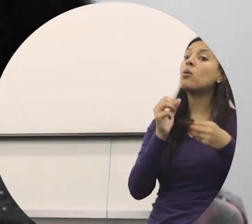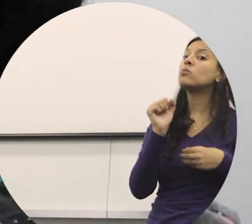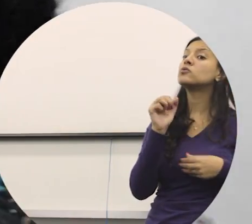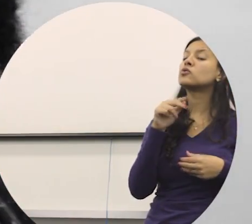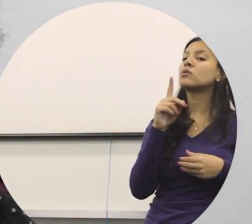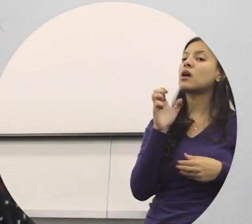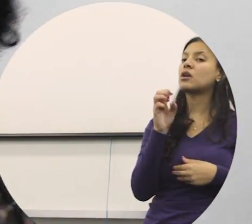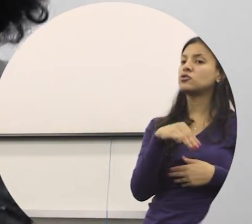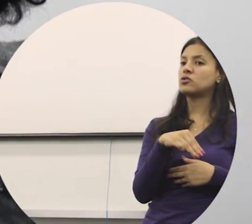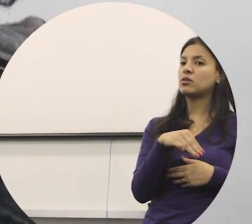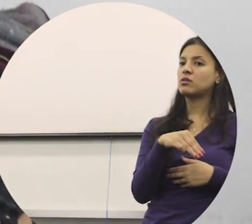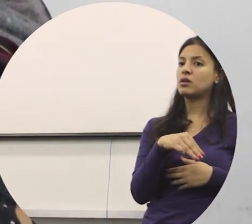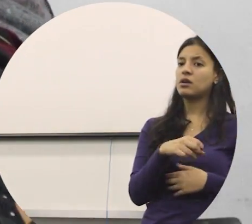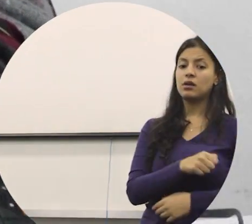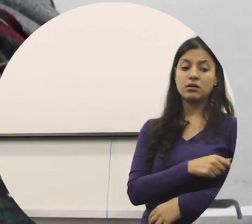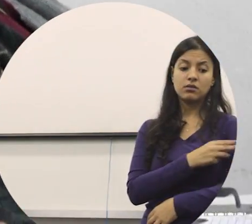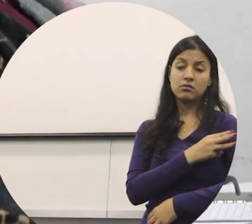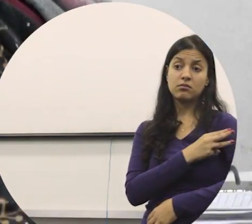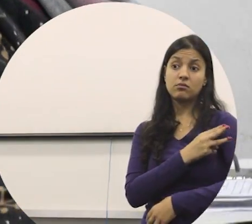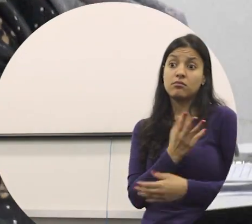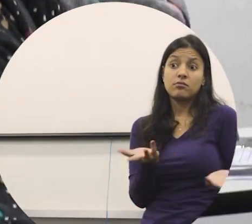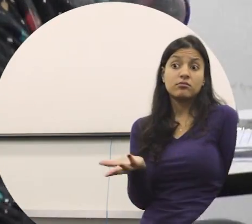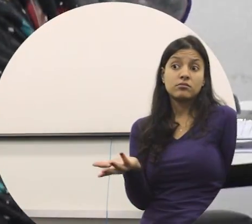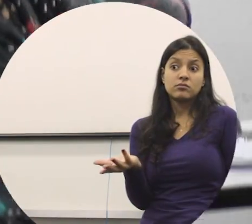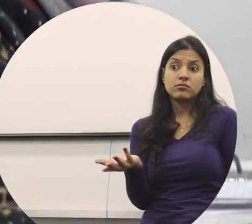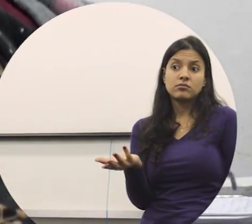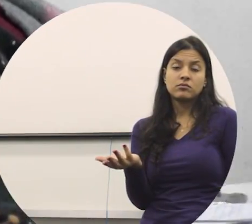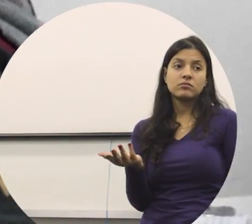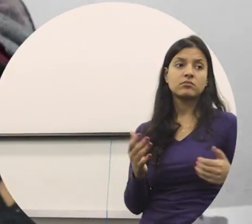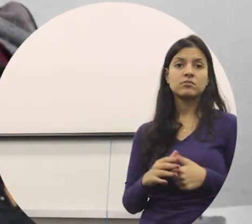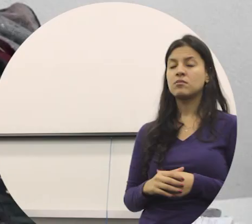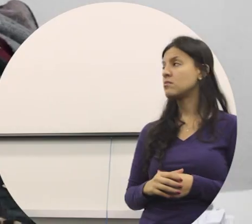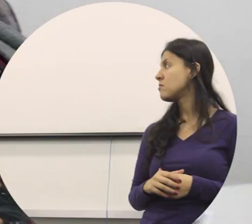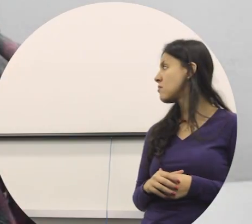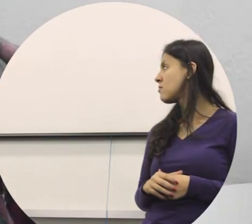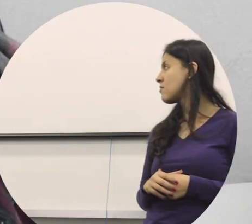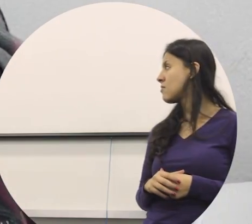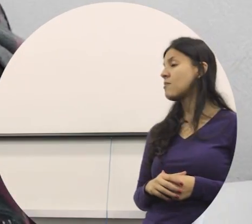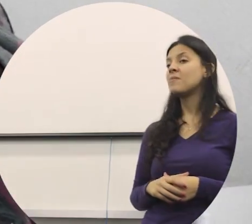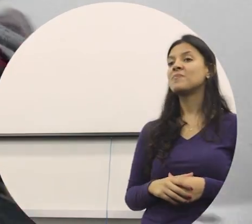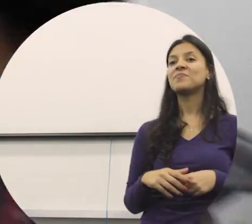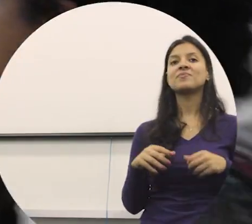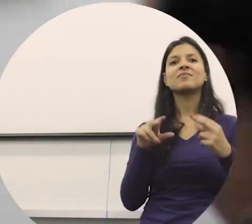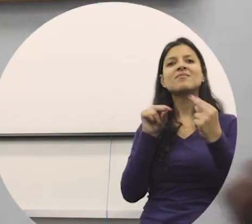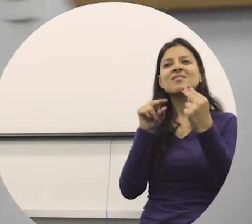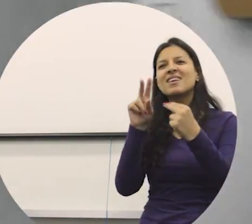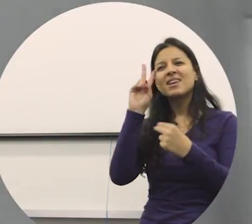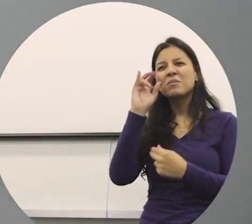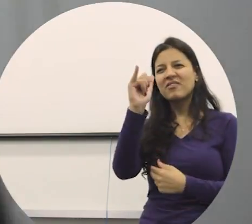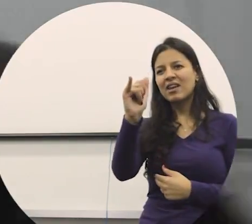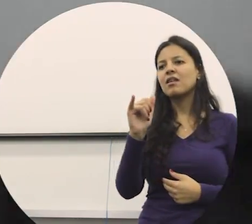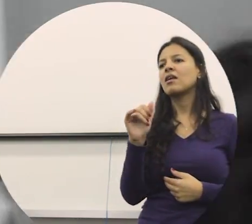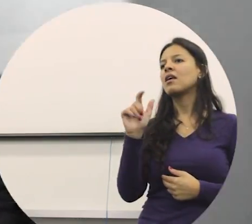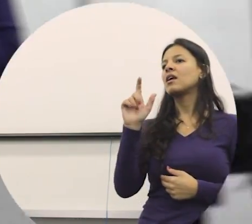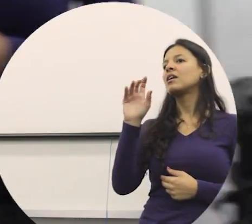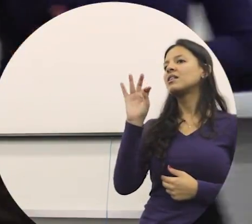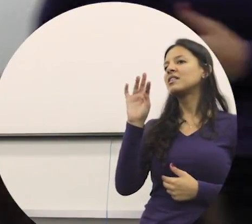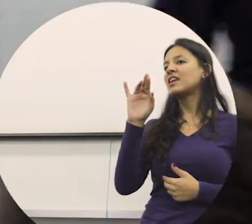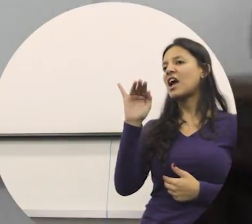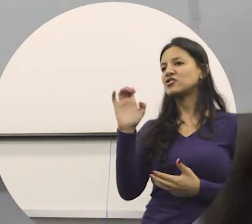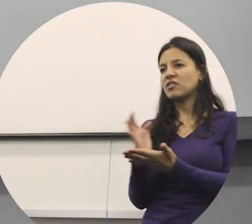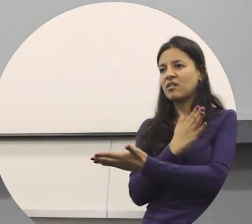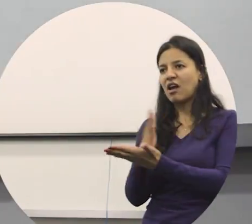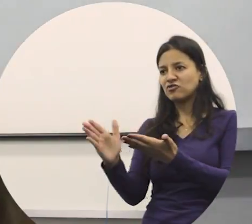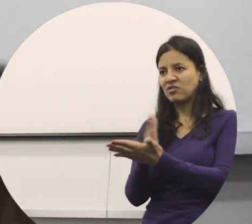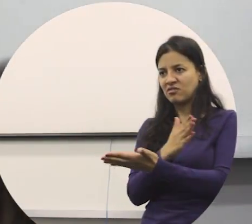Nesses anos iniciais de fundamental 1. O Chico Amundi, que é a triagem, lembra da triagem que nós fizemos. Não, isso